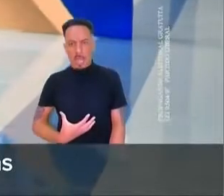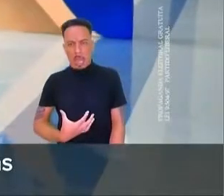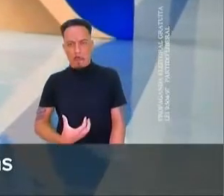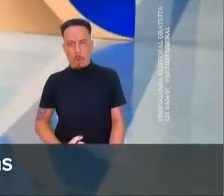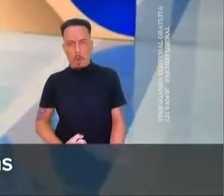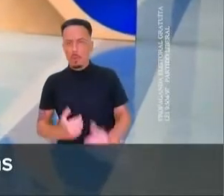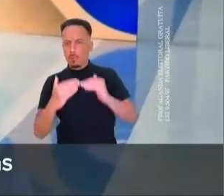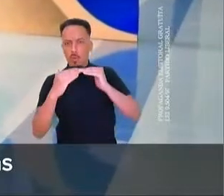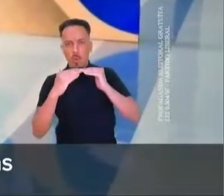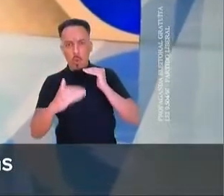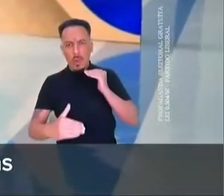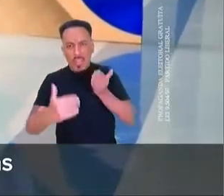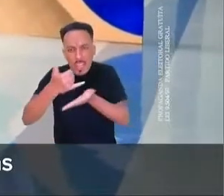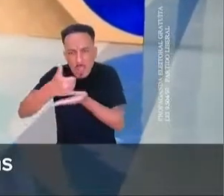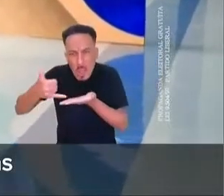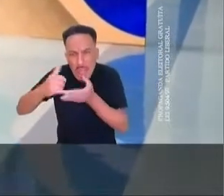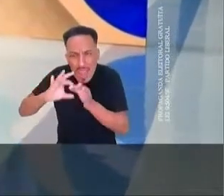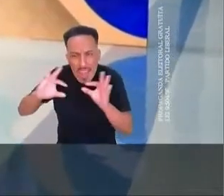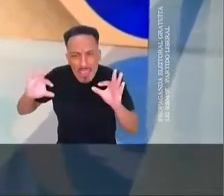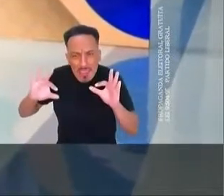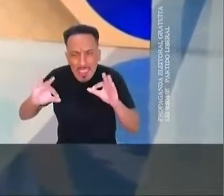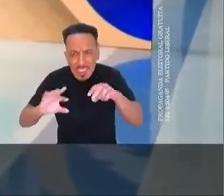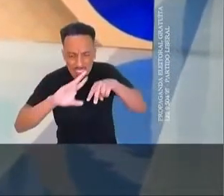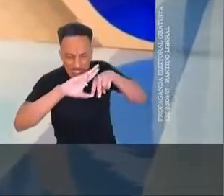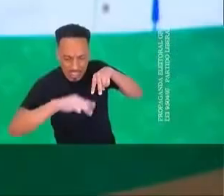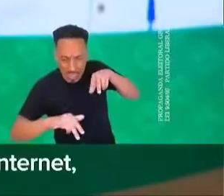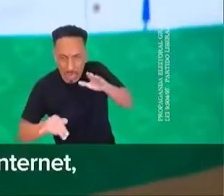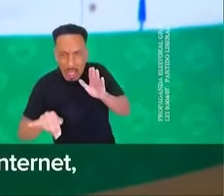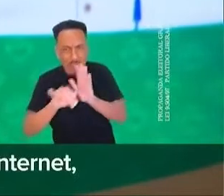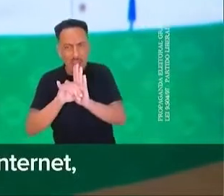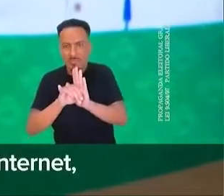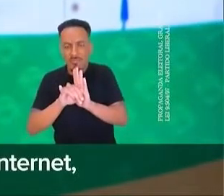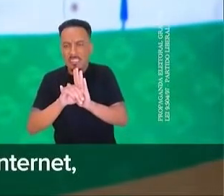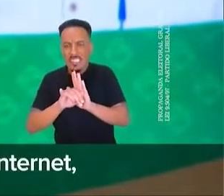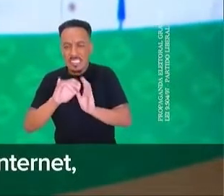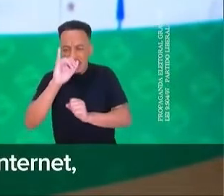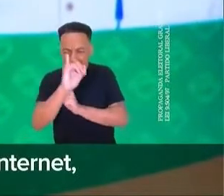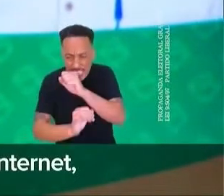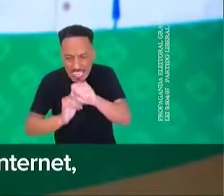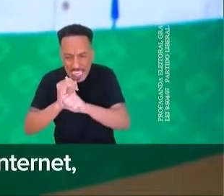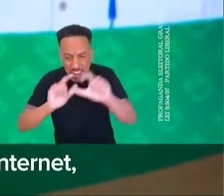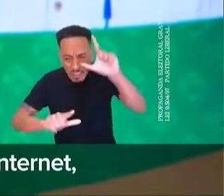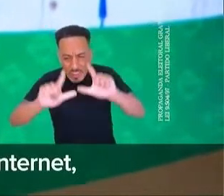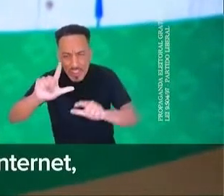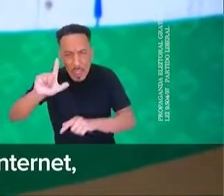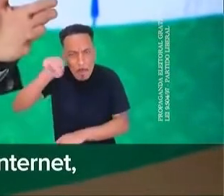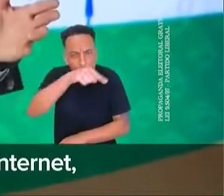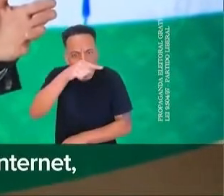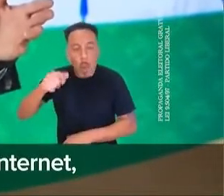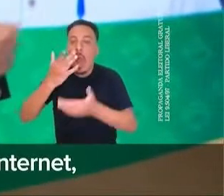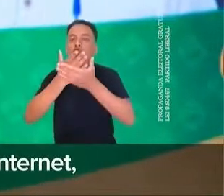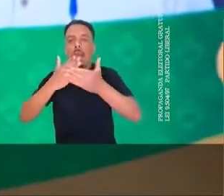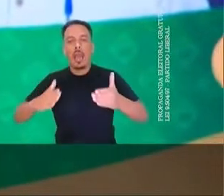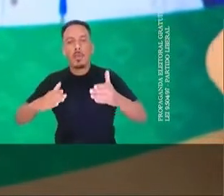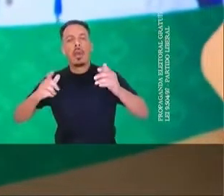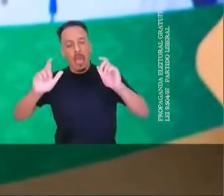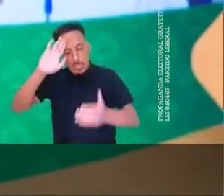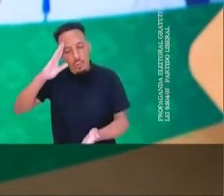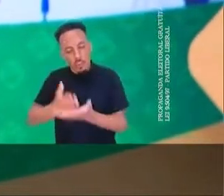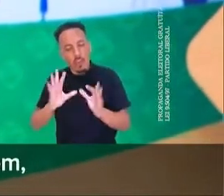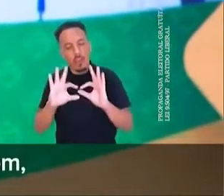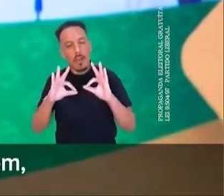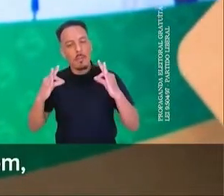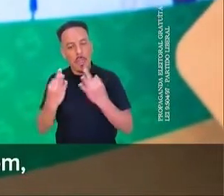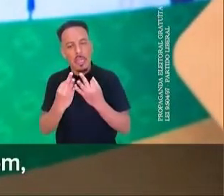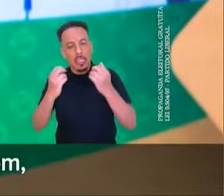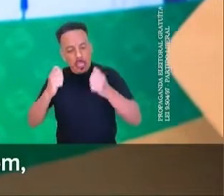Somos contra o aborto, a legalização das drogas e a ideologia de gênero. Pelas liberdades e contra a censura à imprensa ou à internet. A favor da